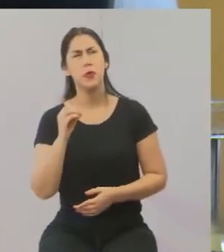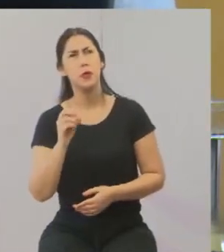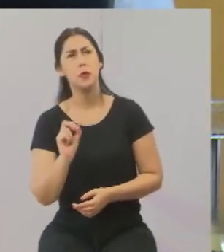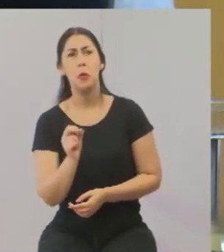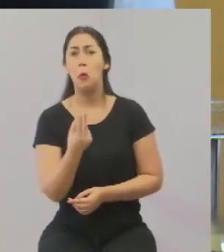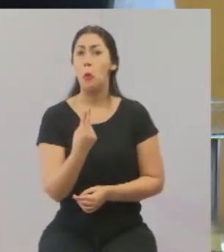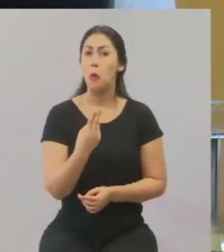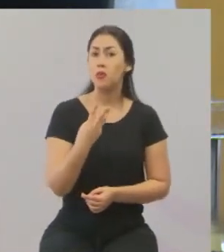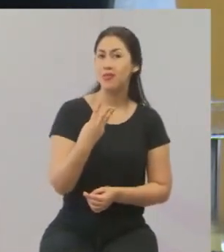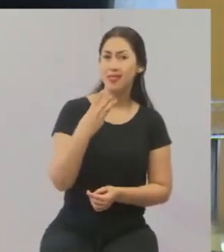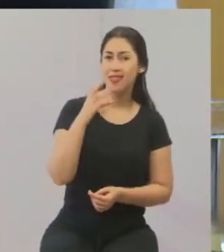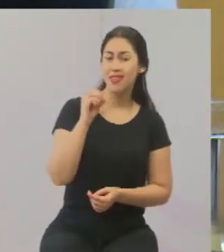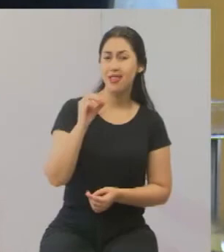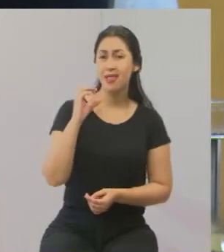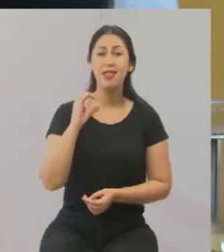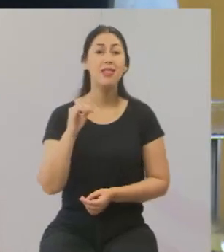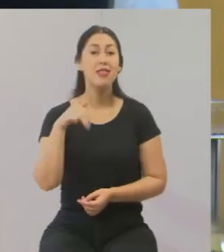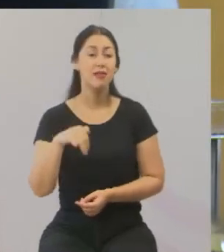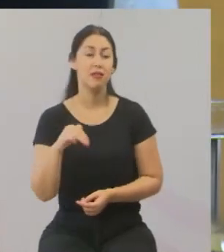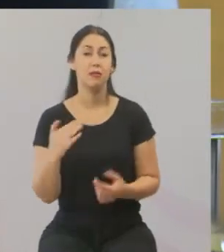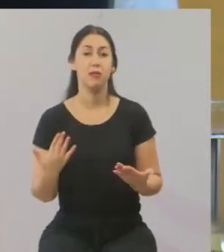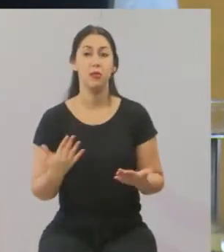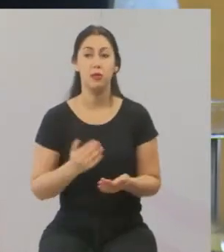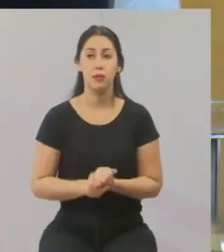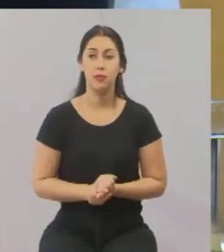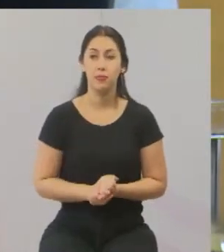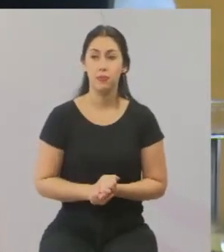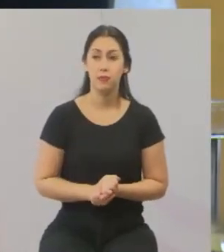das sarjetas e outros. Terceiro,